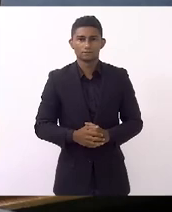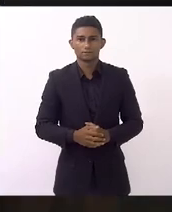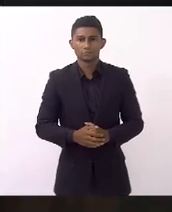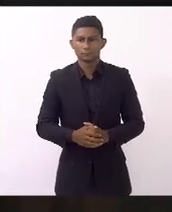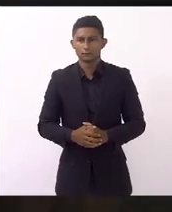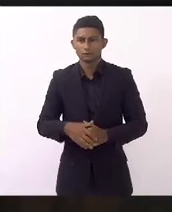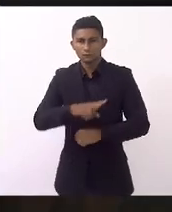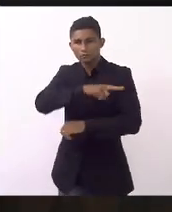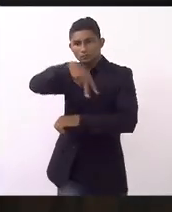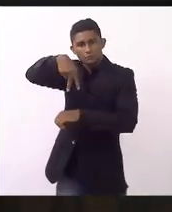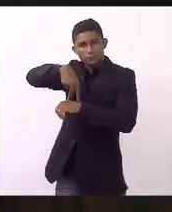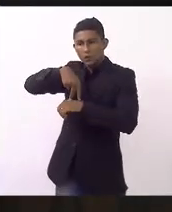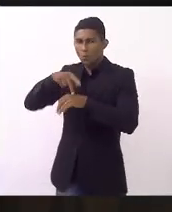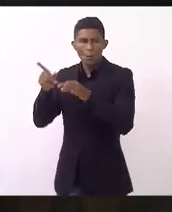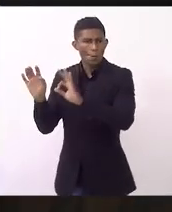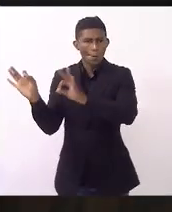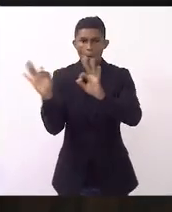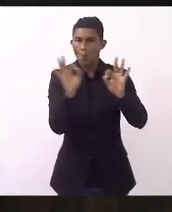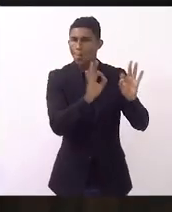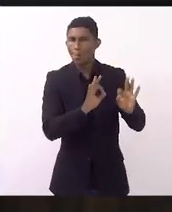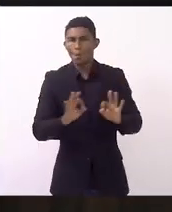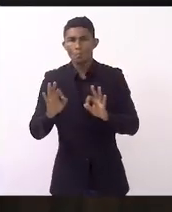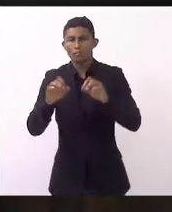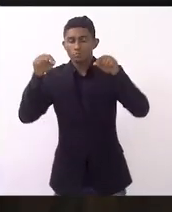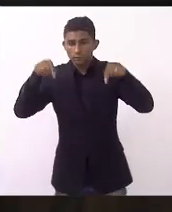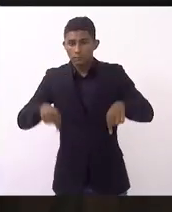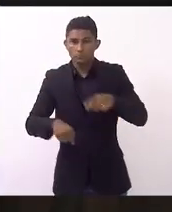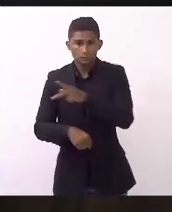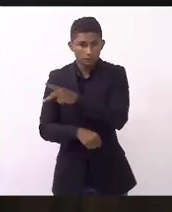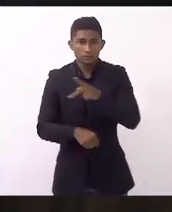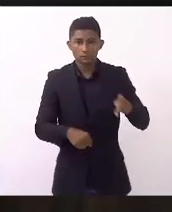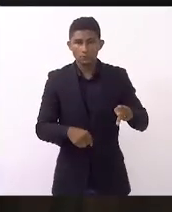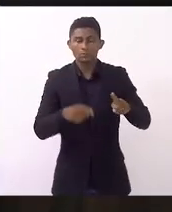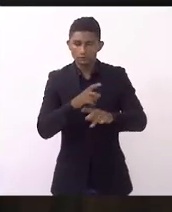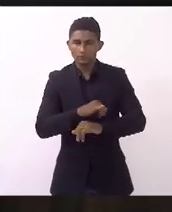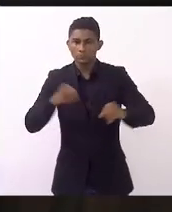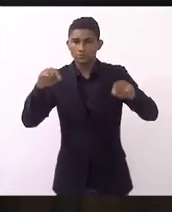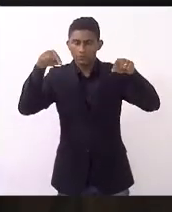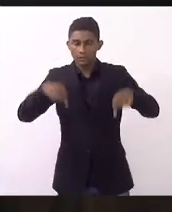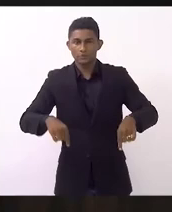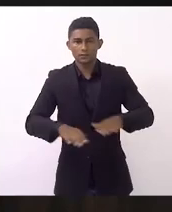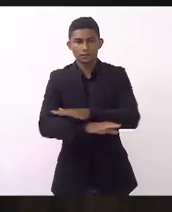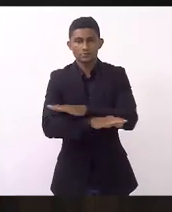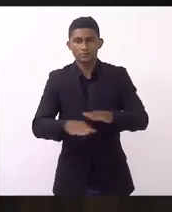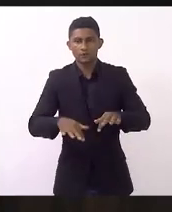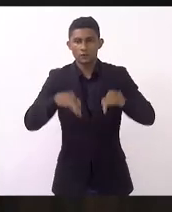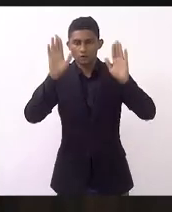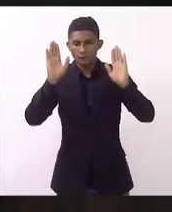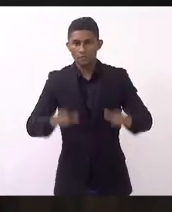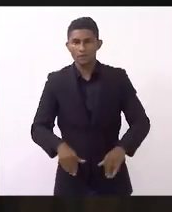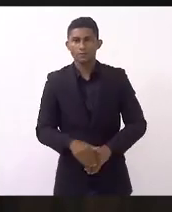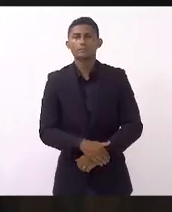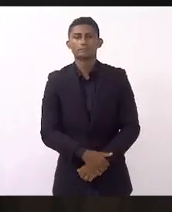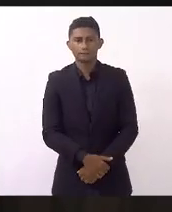Não havendo mais oradores inscritos, a presidência declara encerrada a